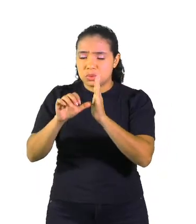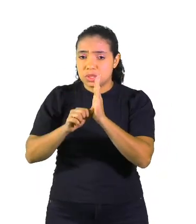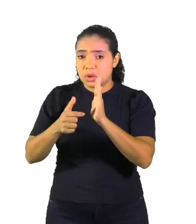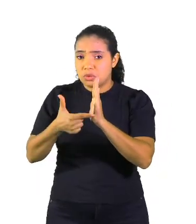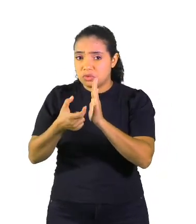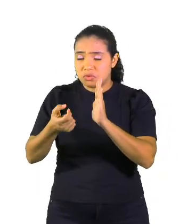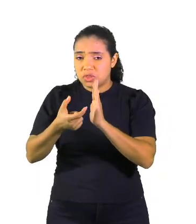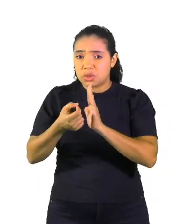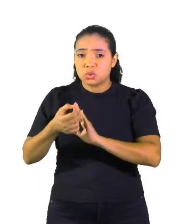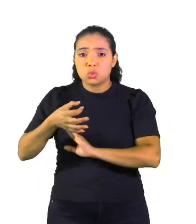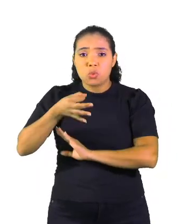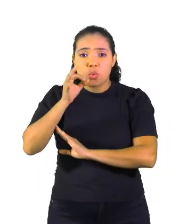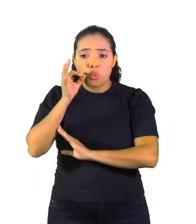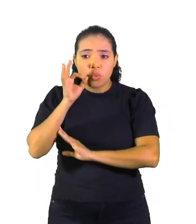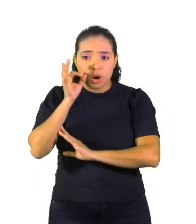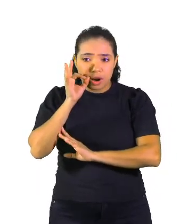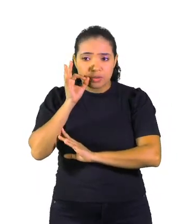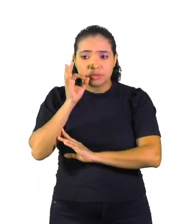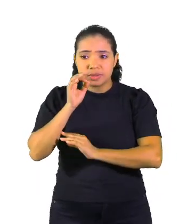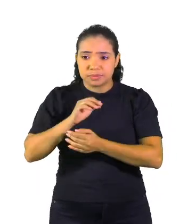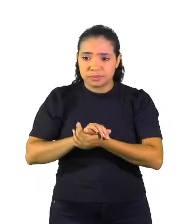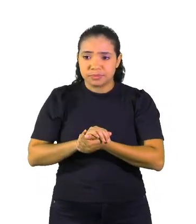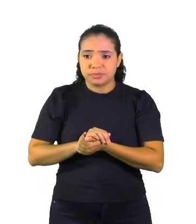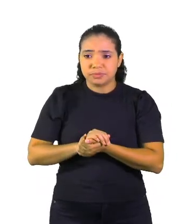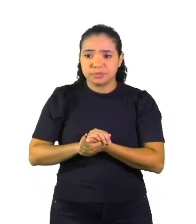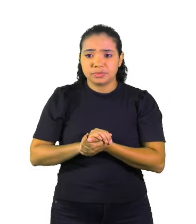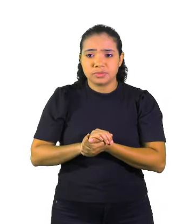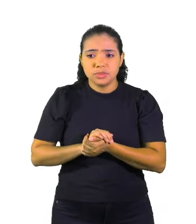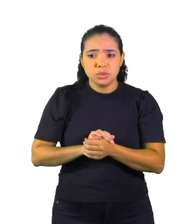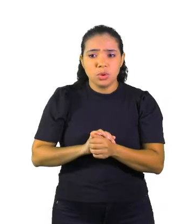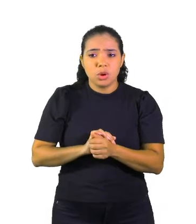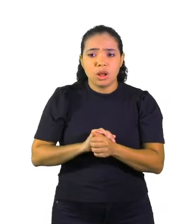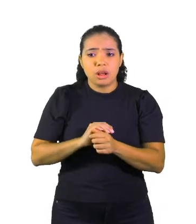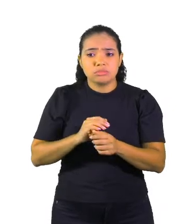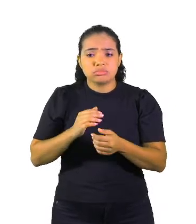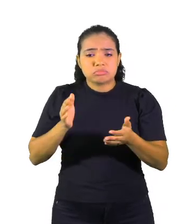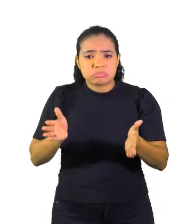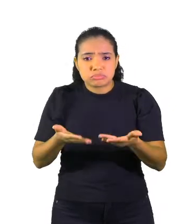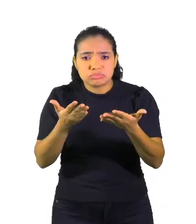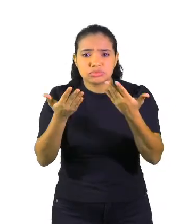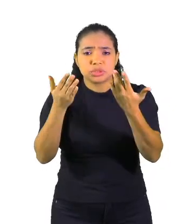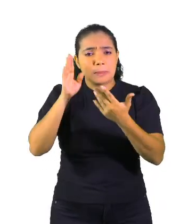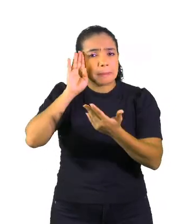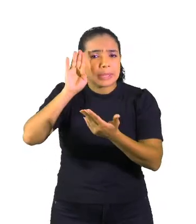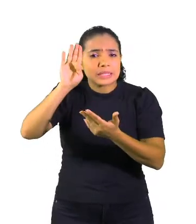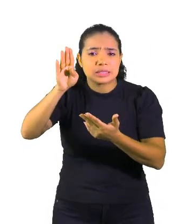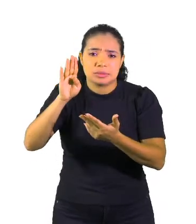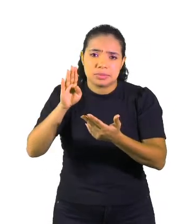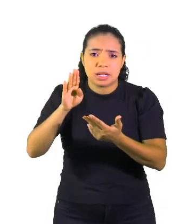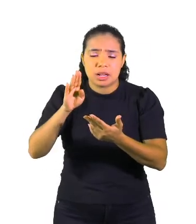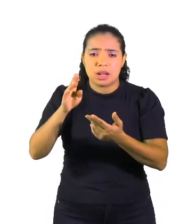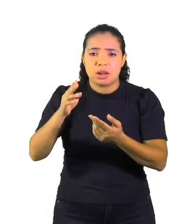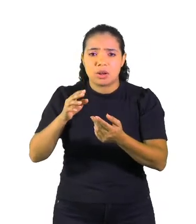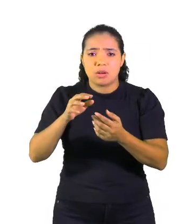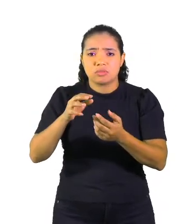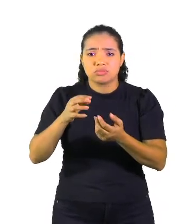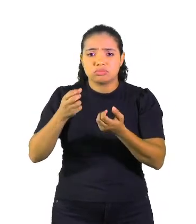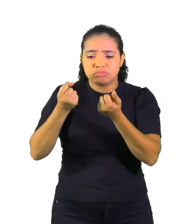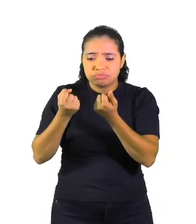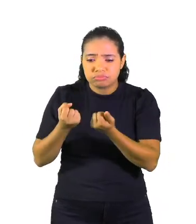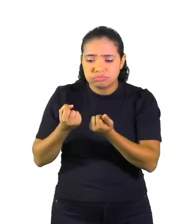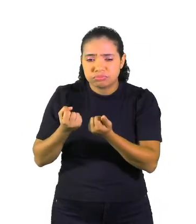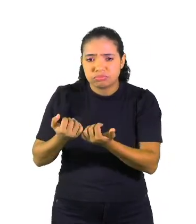o café ganhou cenário agrícola, tornando-se o principal produto agrícola de